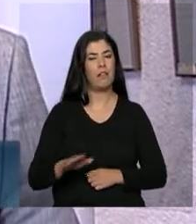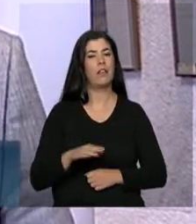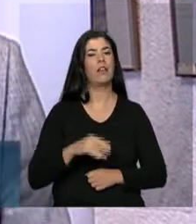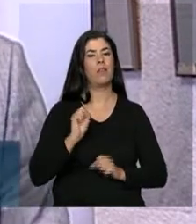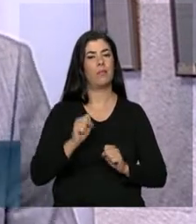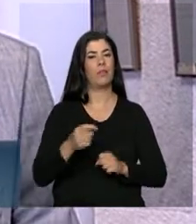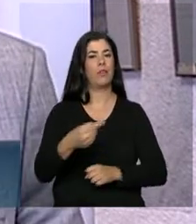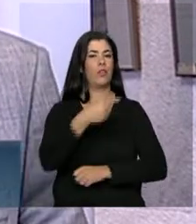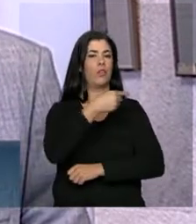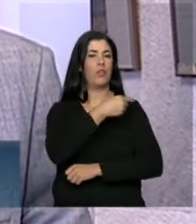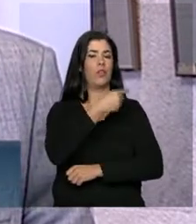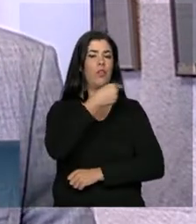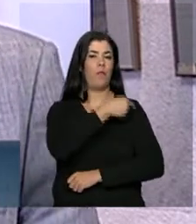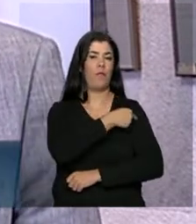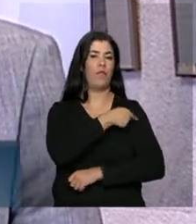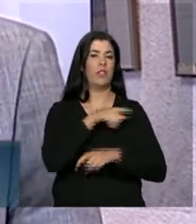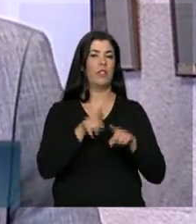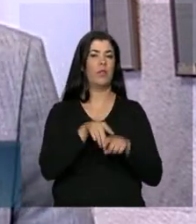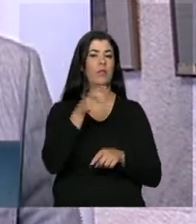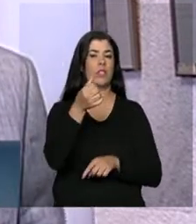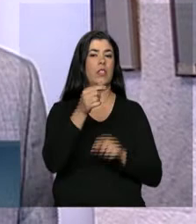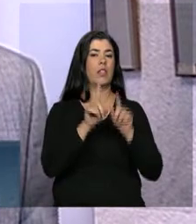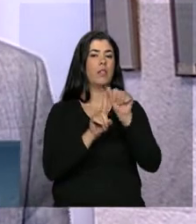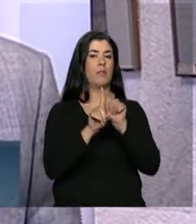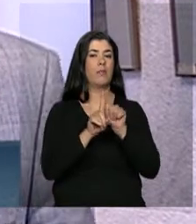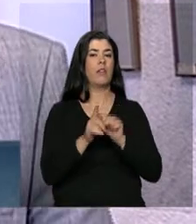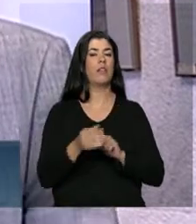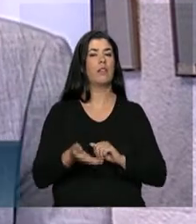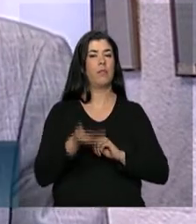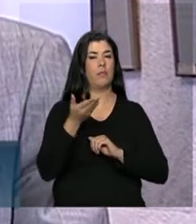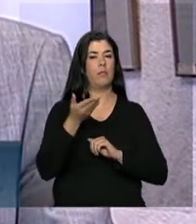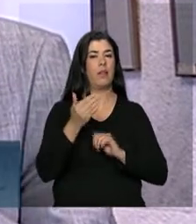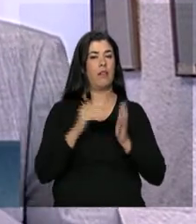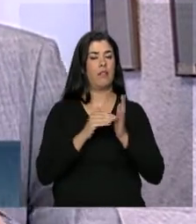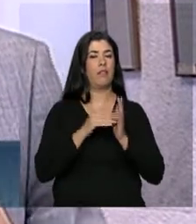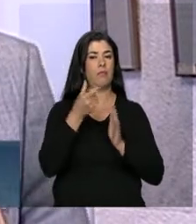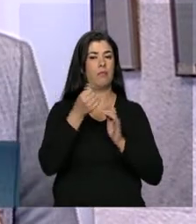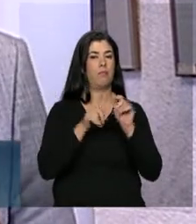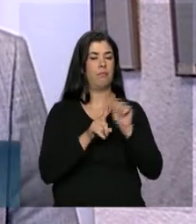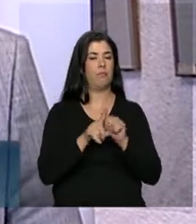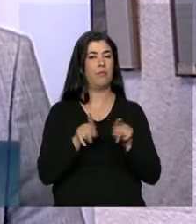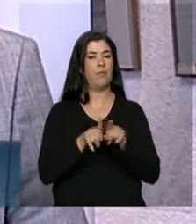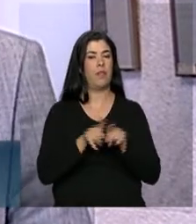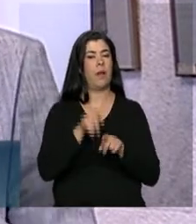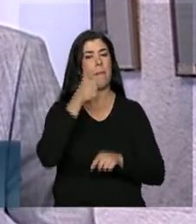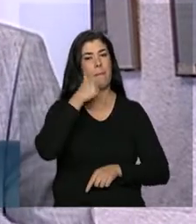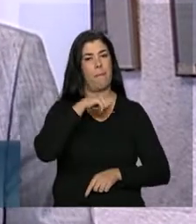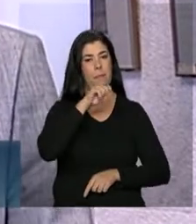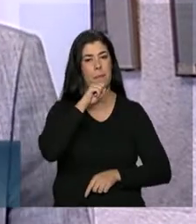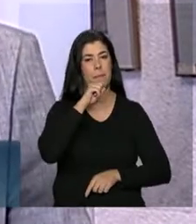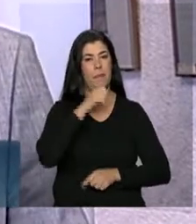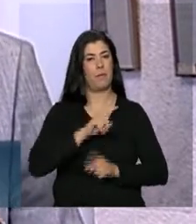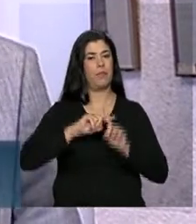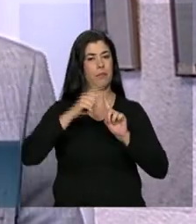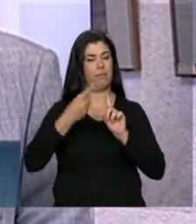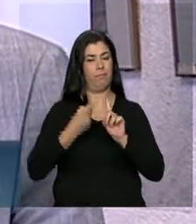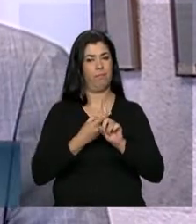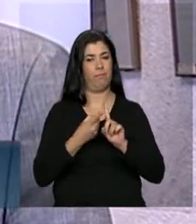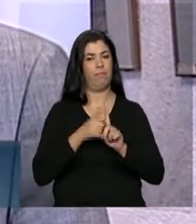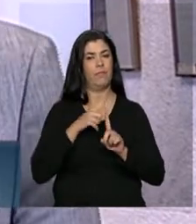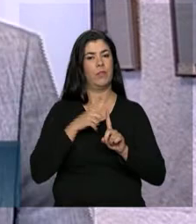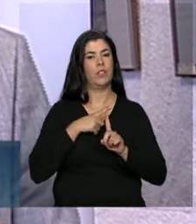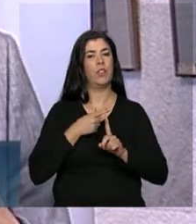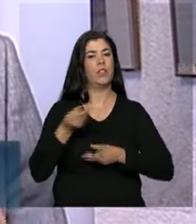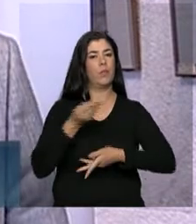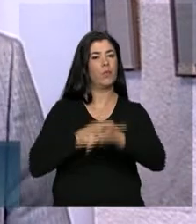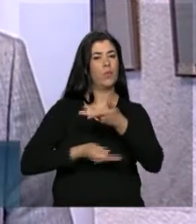6 meses, mas os bebês cujas mães tomaram a vacina recebem a proteção, né, que é transferida da mãe para o bebê.